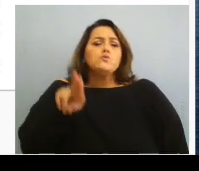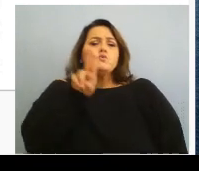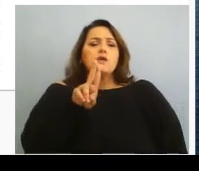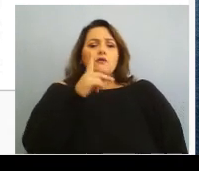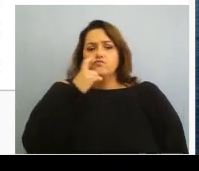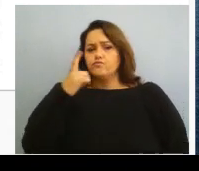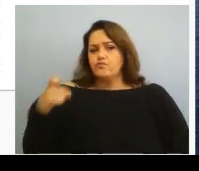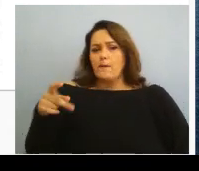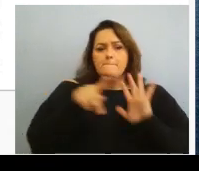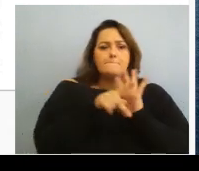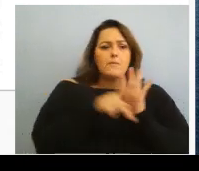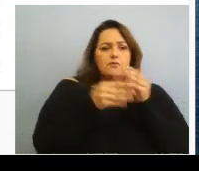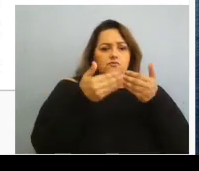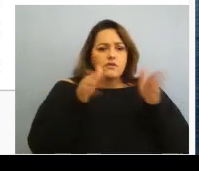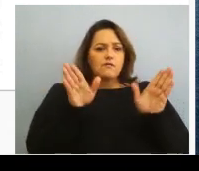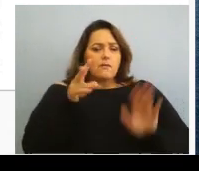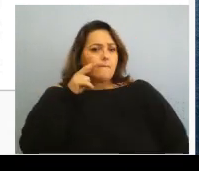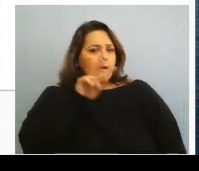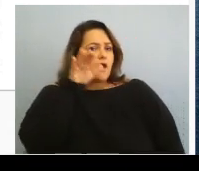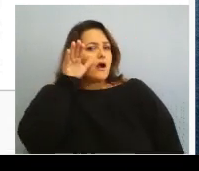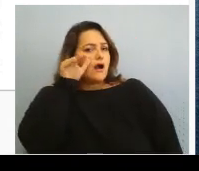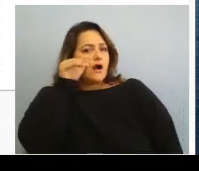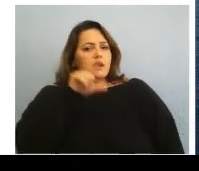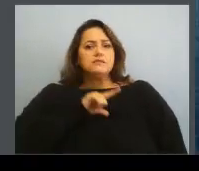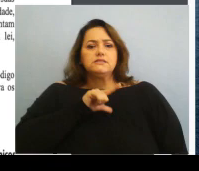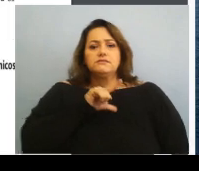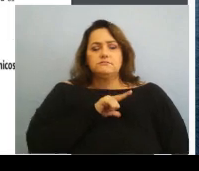abrir, clicar nela, você vai ter